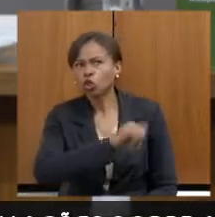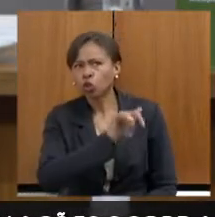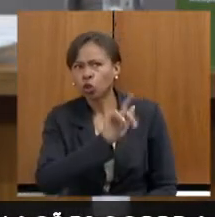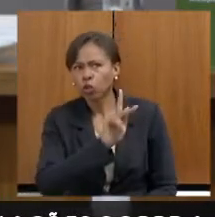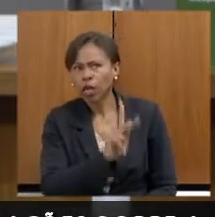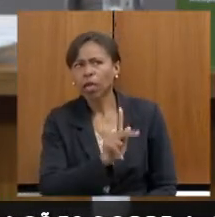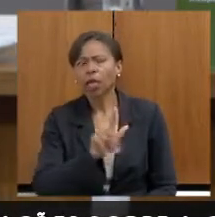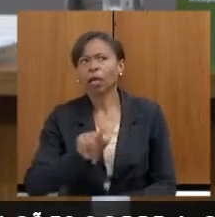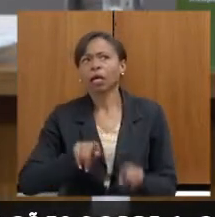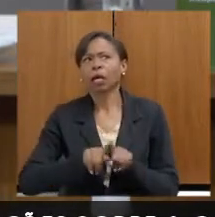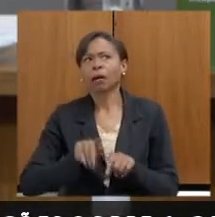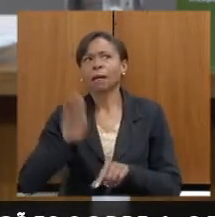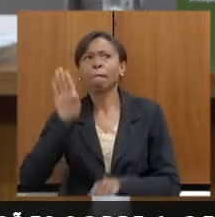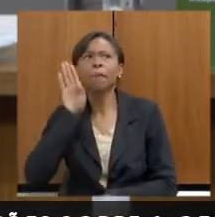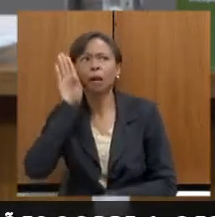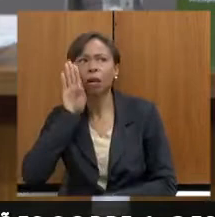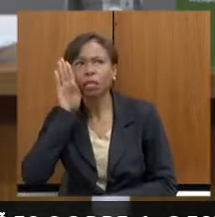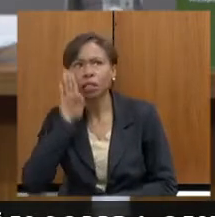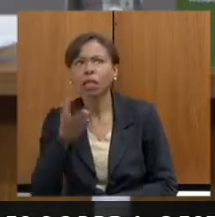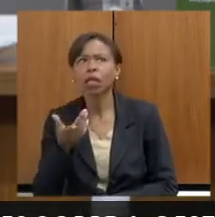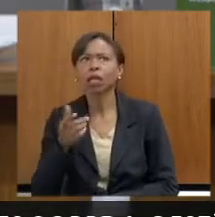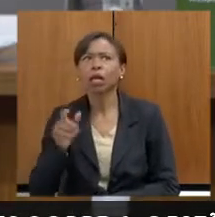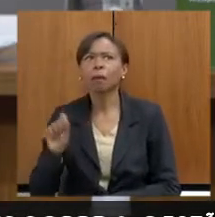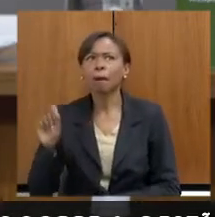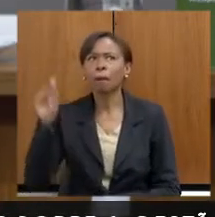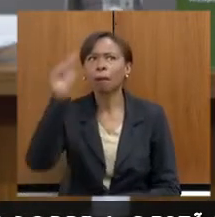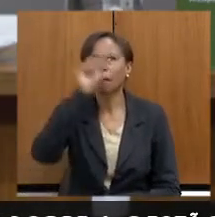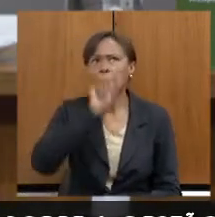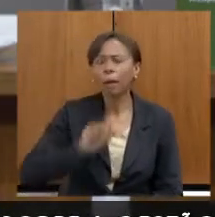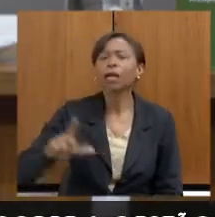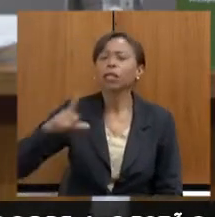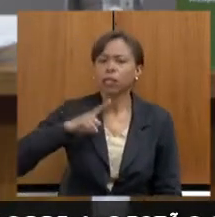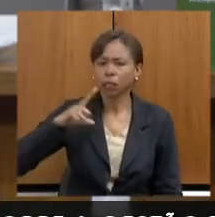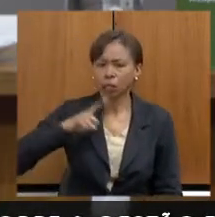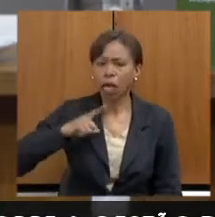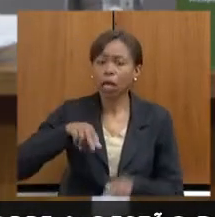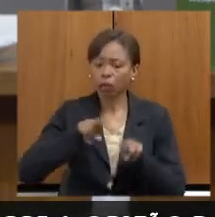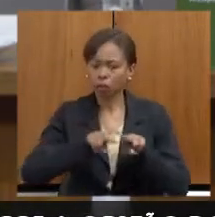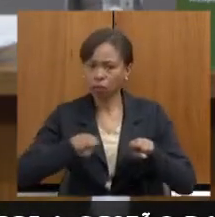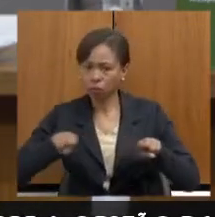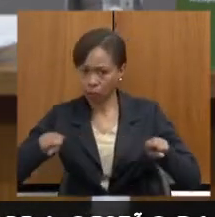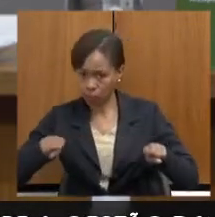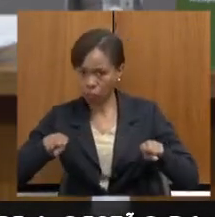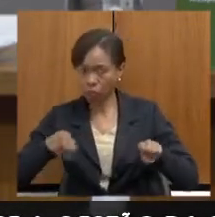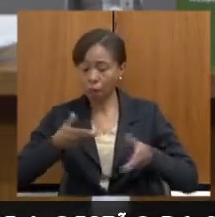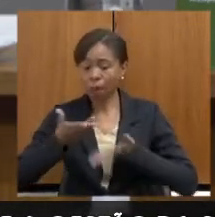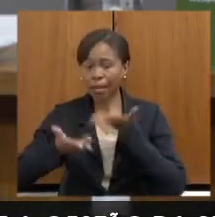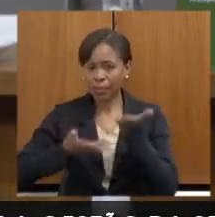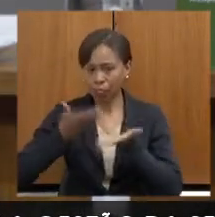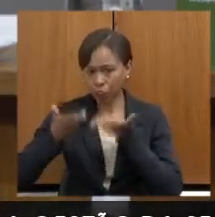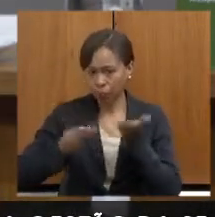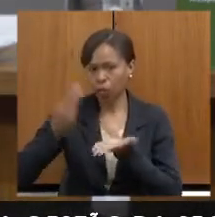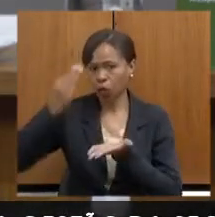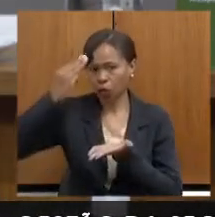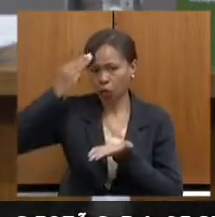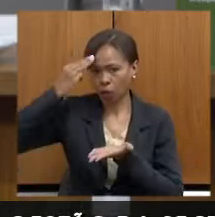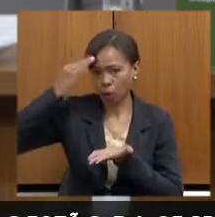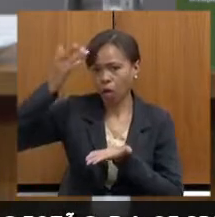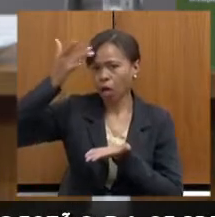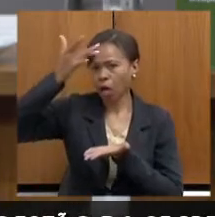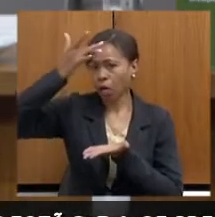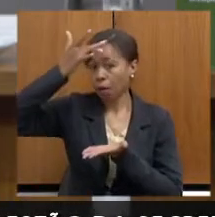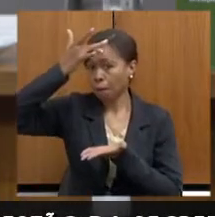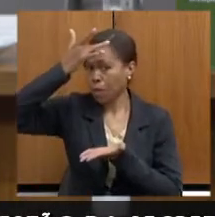em João Penido também lei de saúde mental Então a nossa política é de centralizar leito de Saúde Mental para ficar